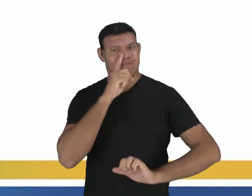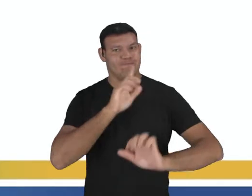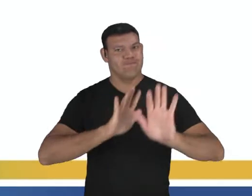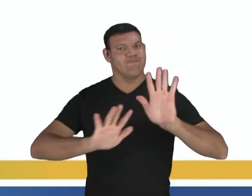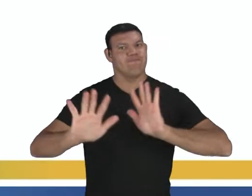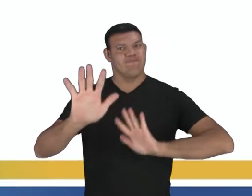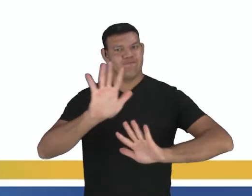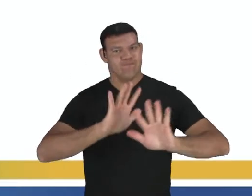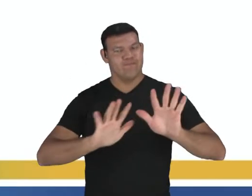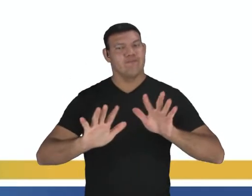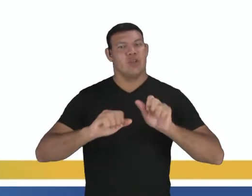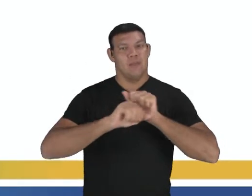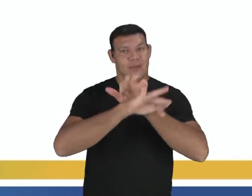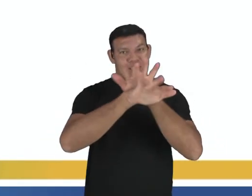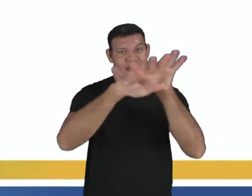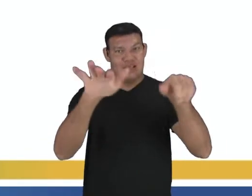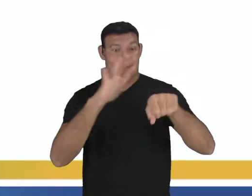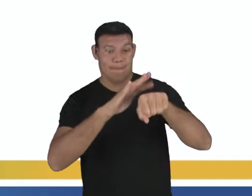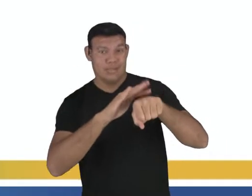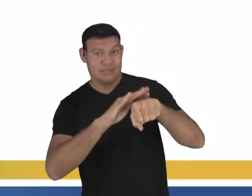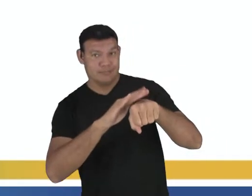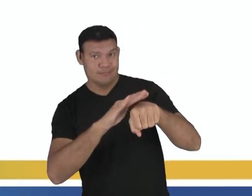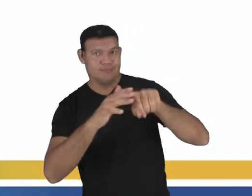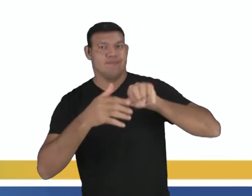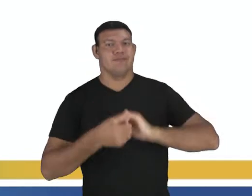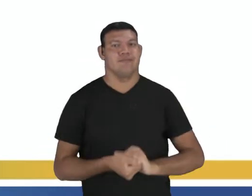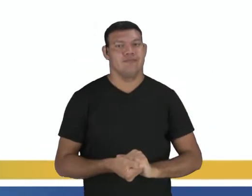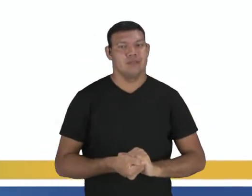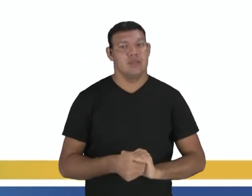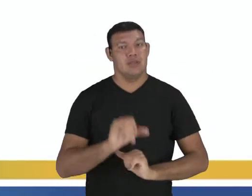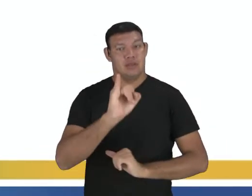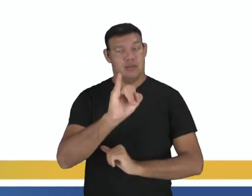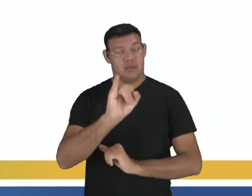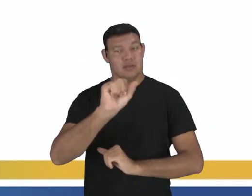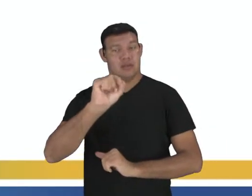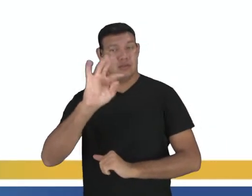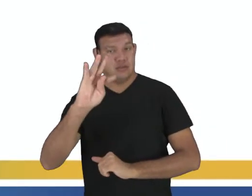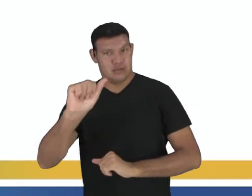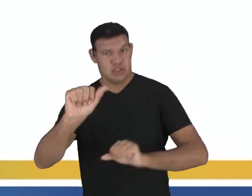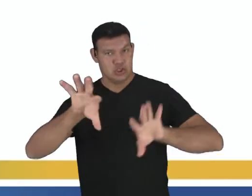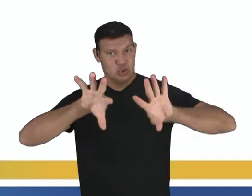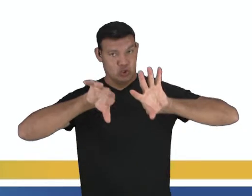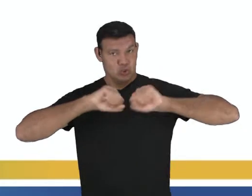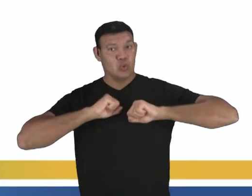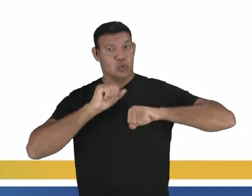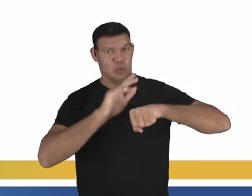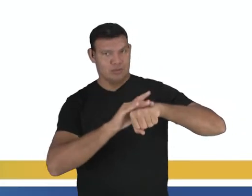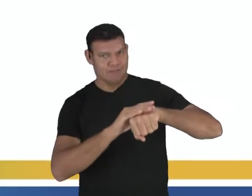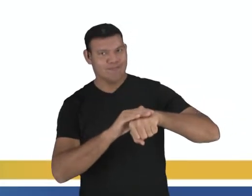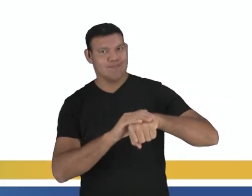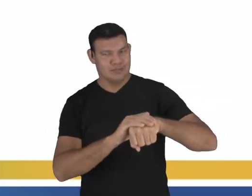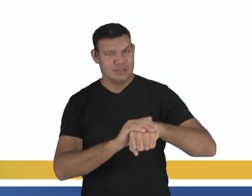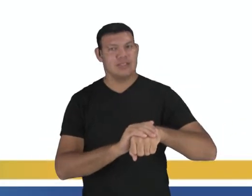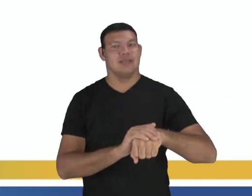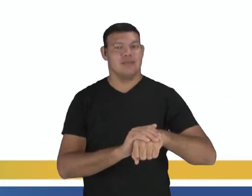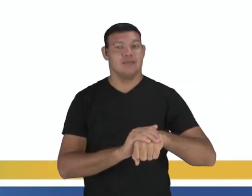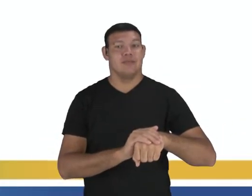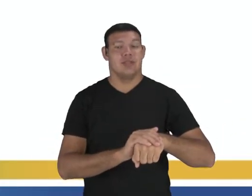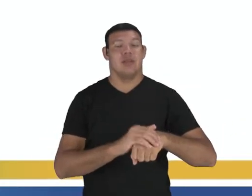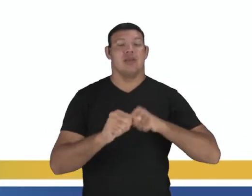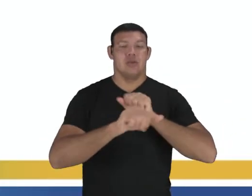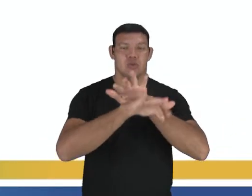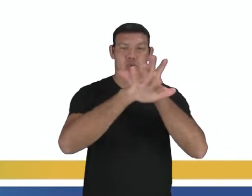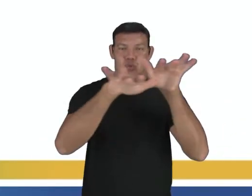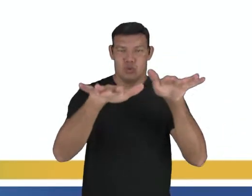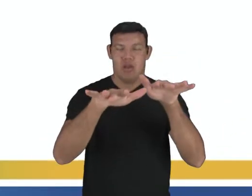de transmissão de certas infecções, né, doenças. As ISTs são infecções transmitidas principalmente pelo contato